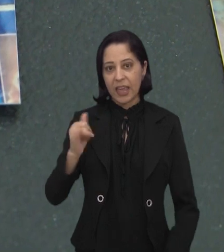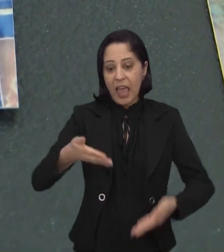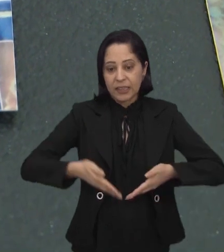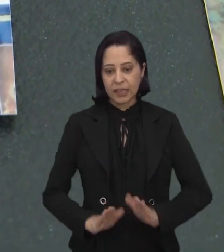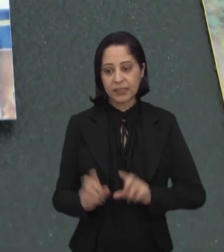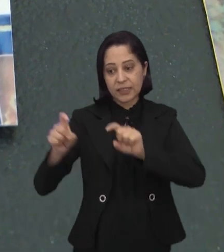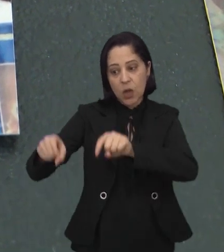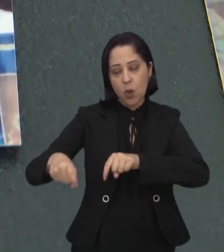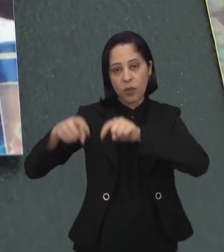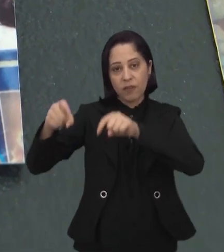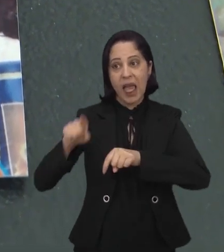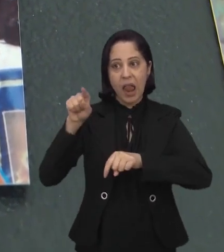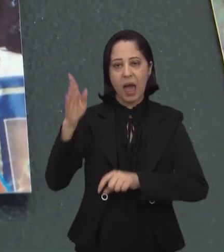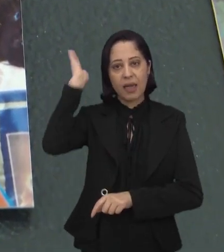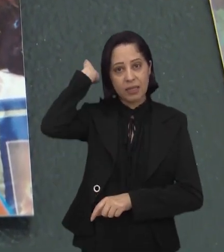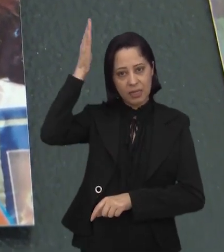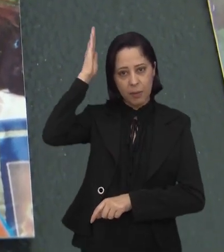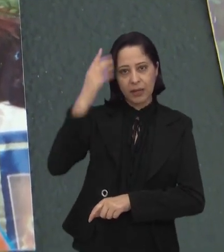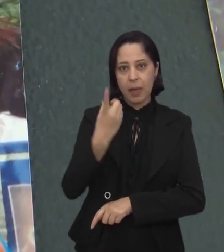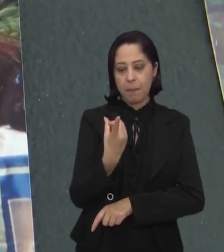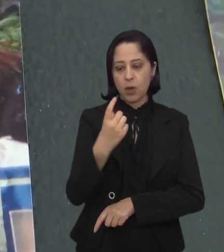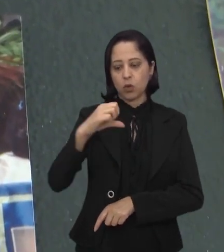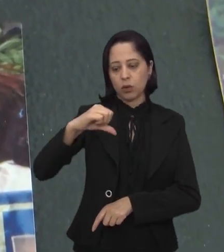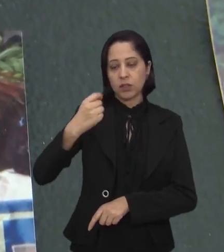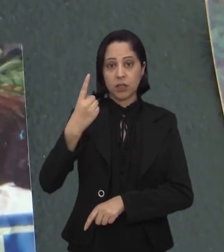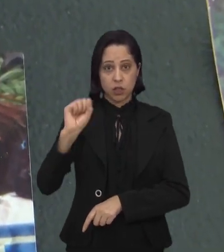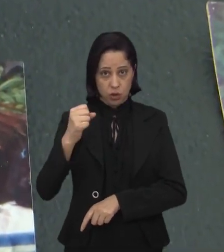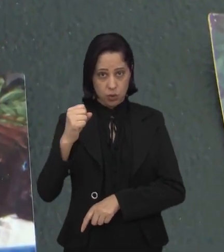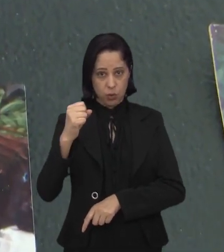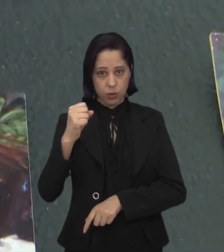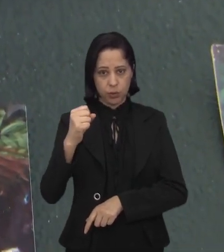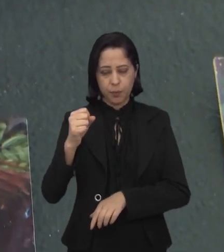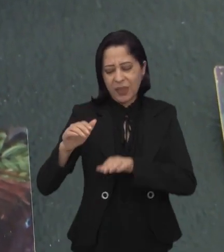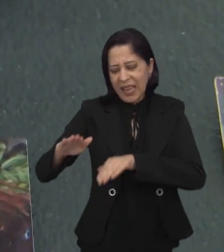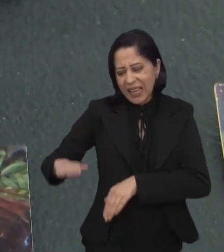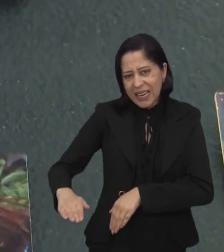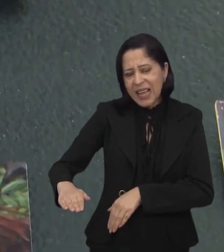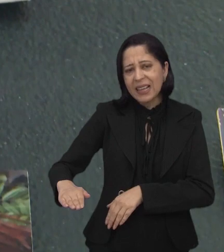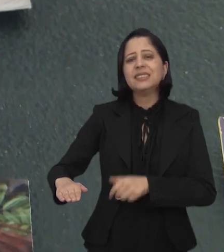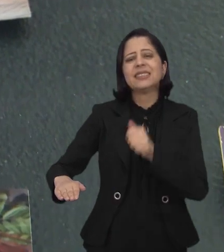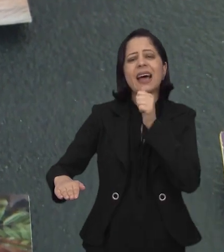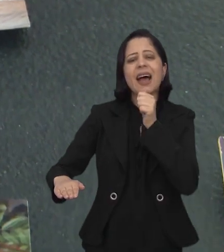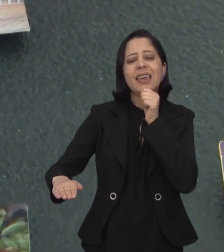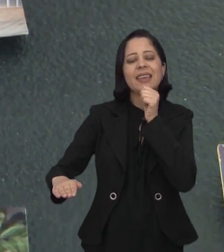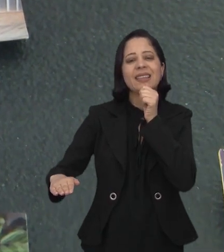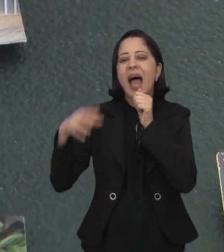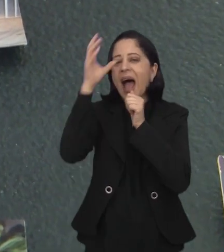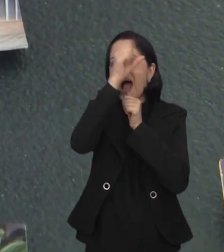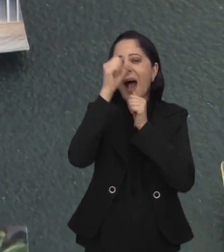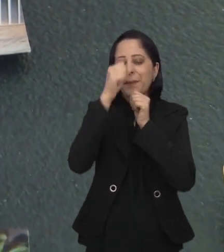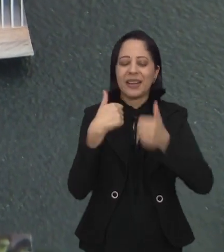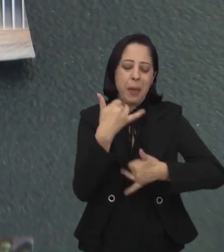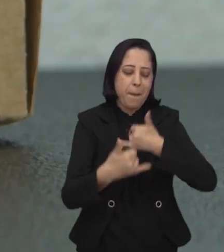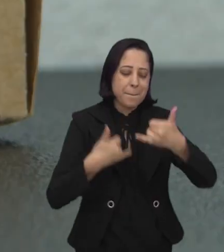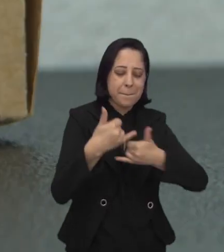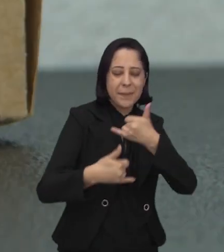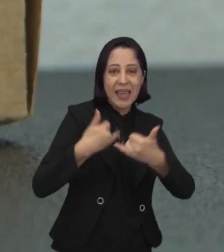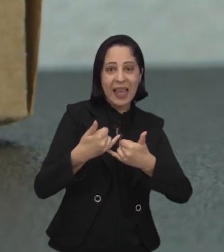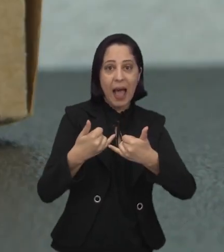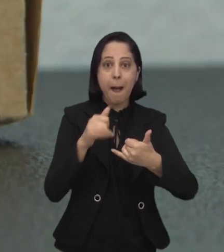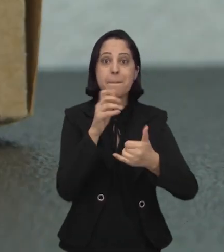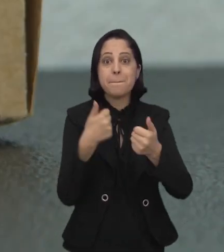fazenda do Quilombo, em Taubaté, em 1918. Na infância, aprendeu a brincar com o barro